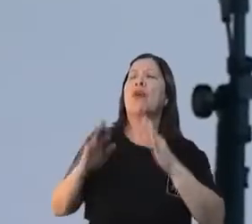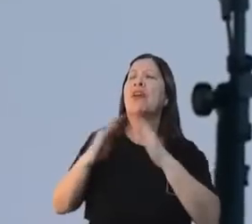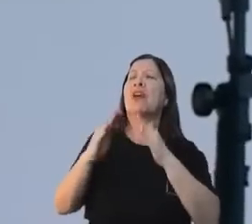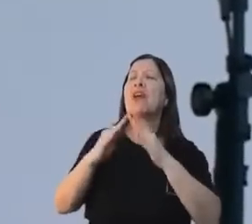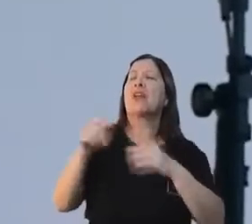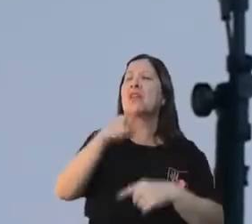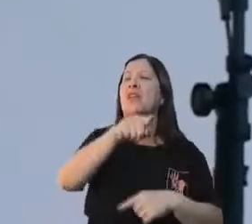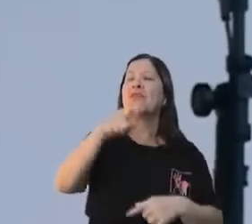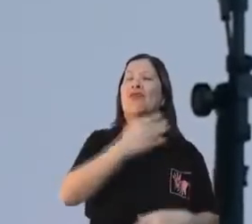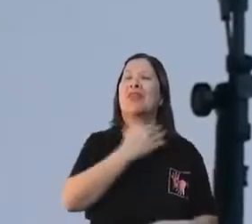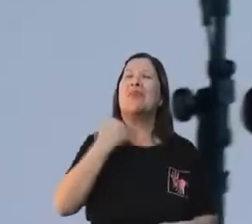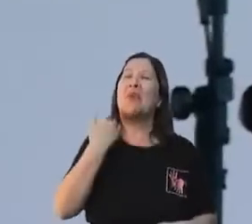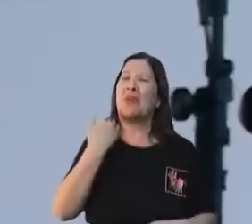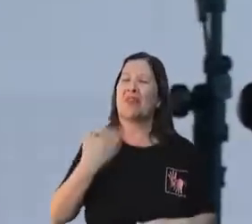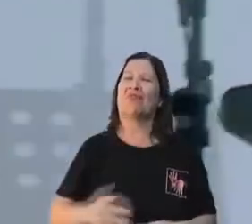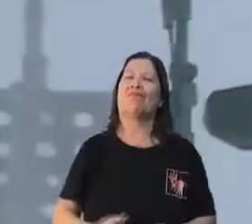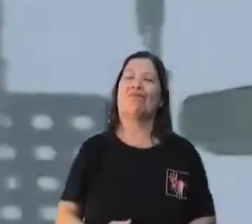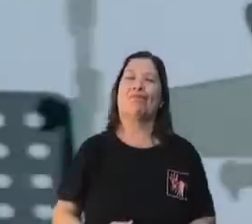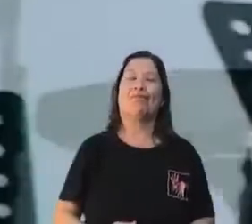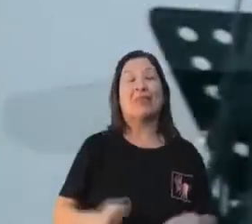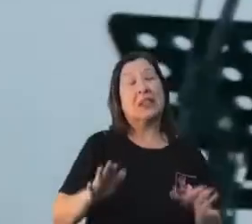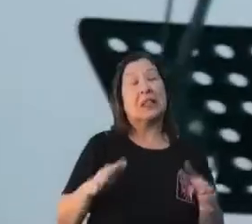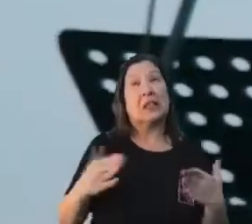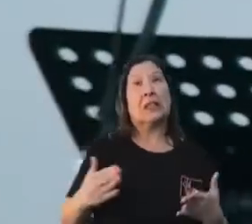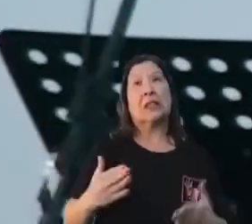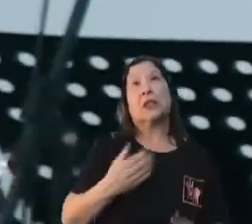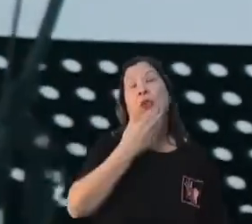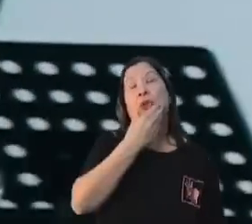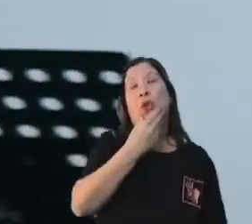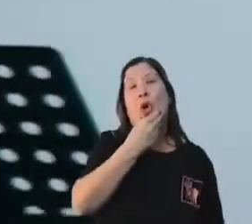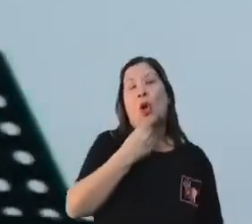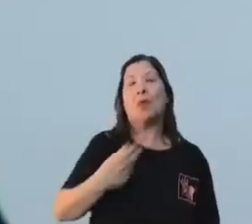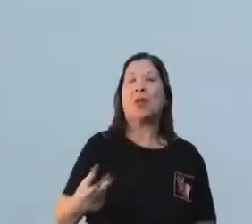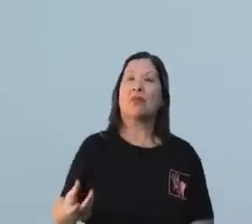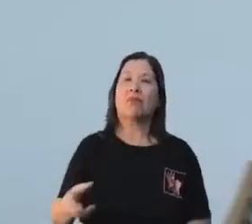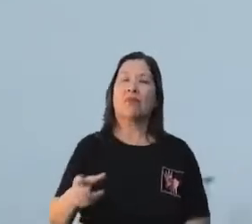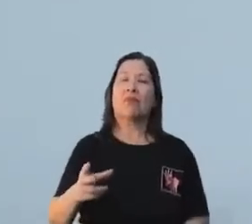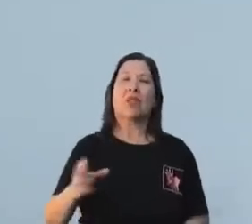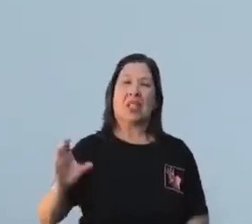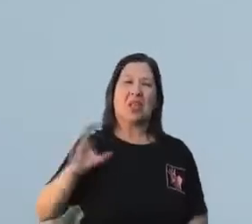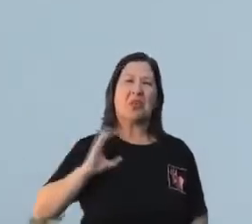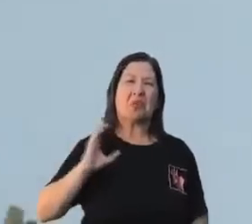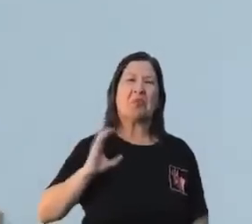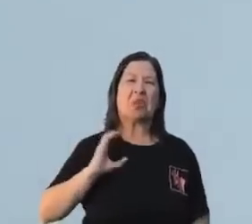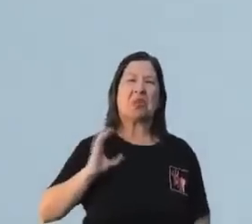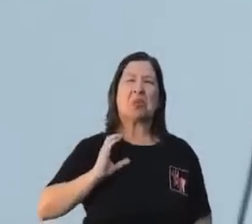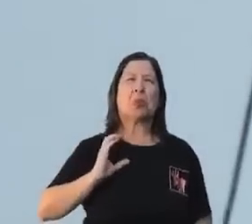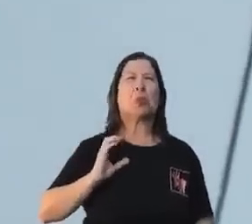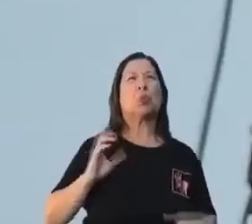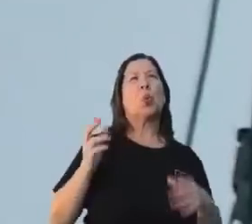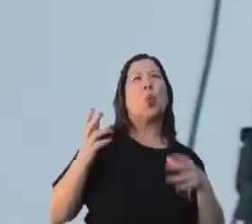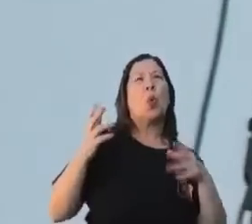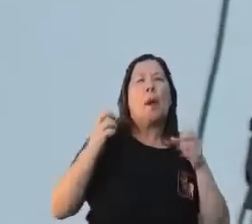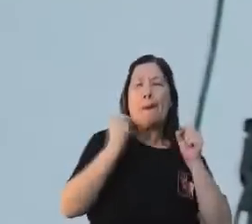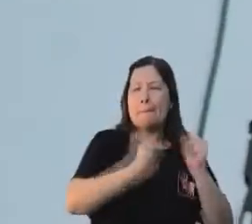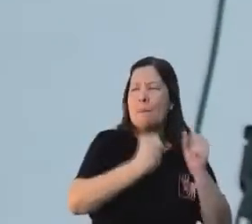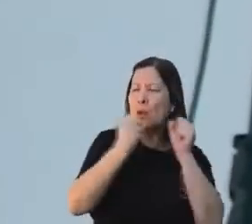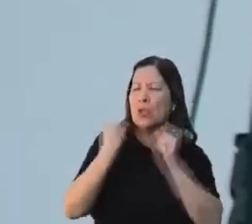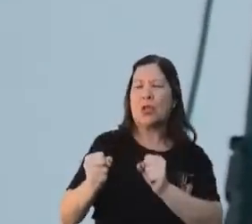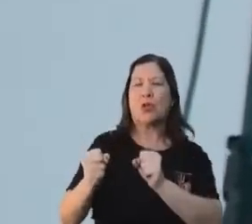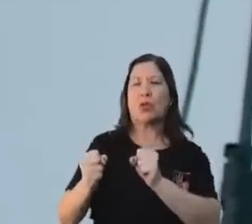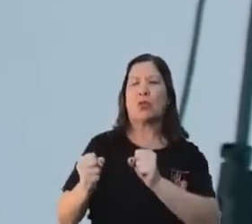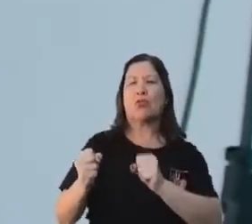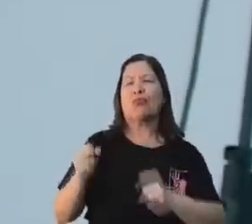viverás. E este homem que era tão rico, e este homem que era tão poderoso, enfrenta dois problemas que não tem solução: